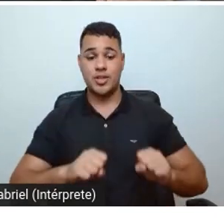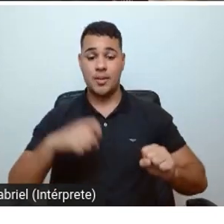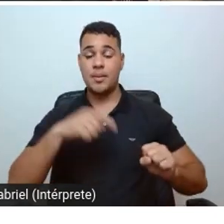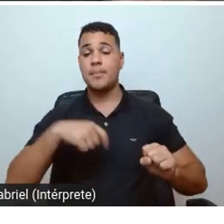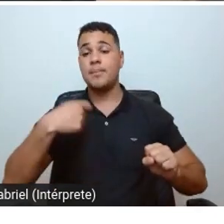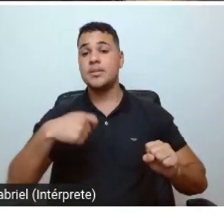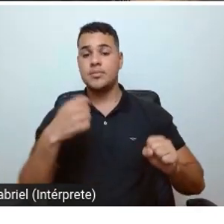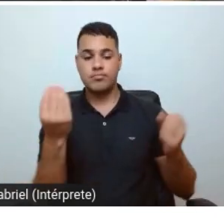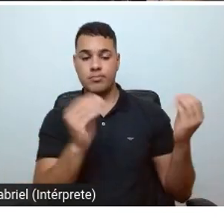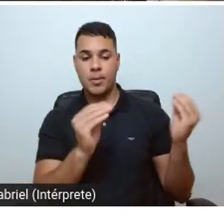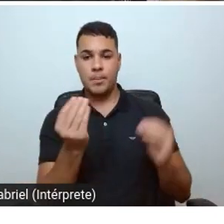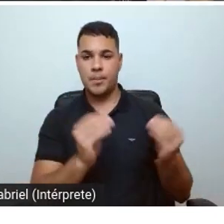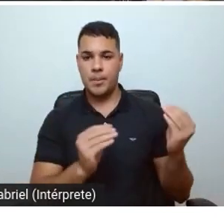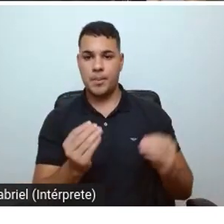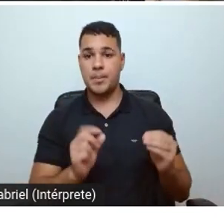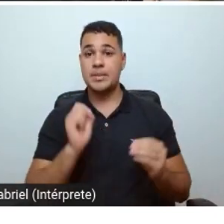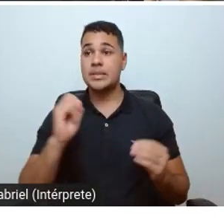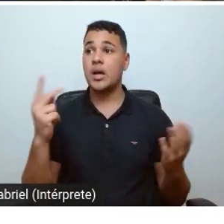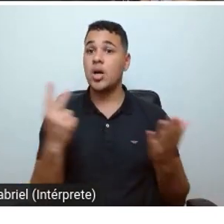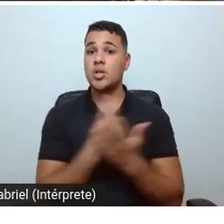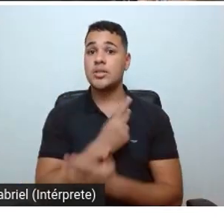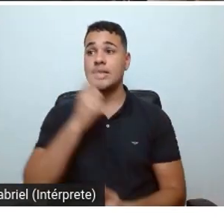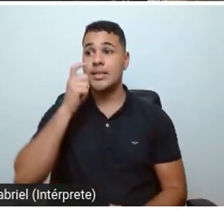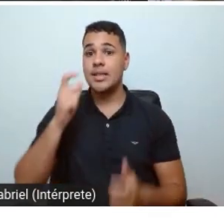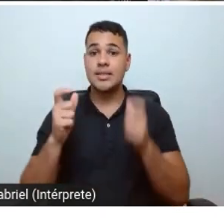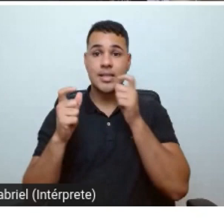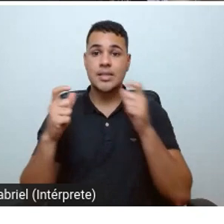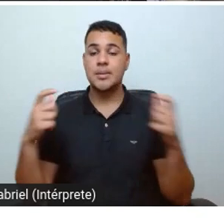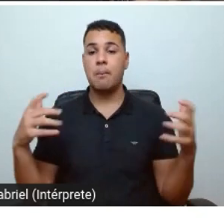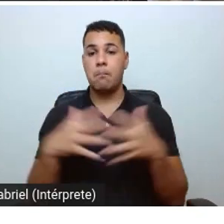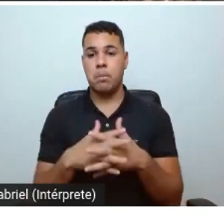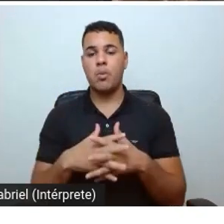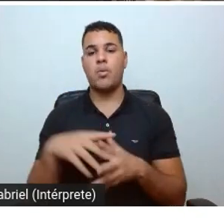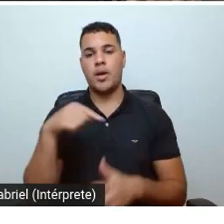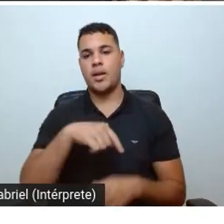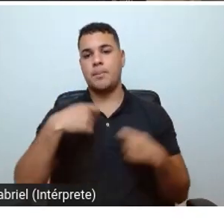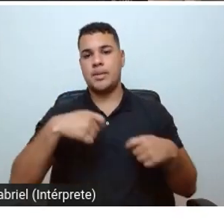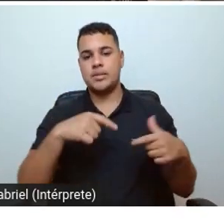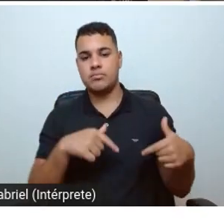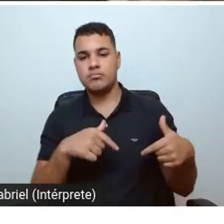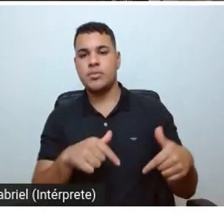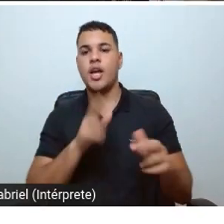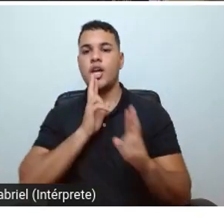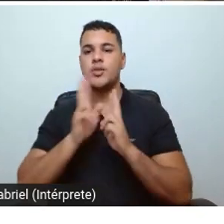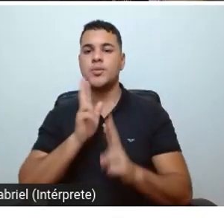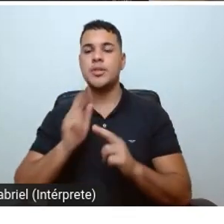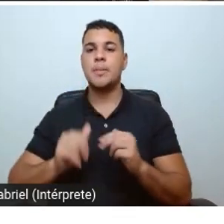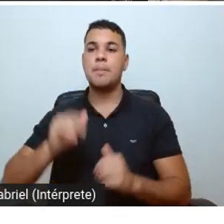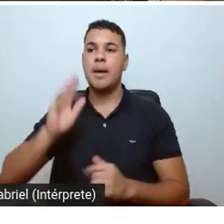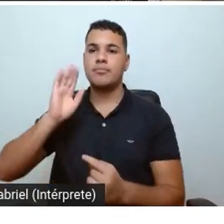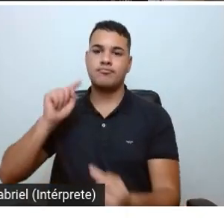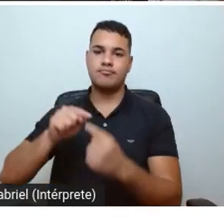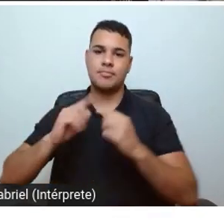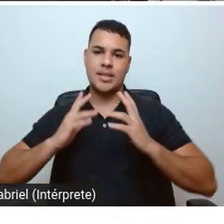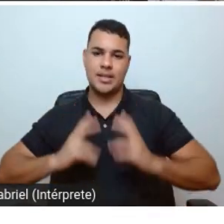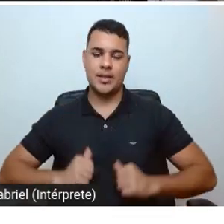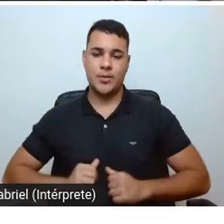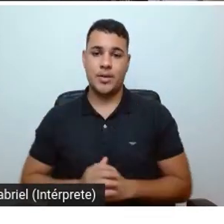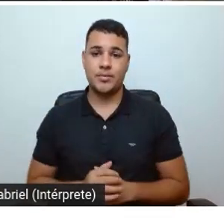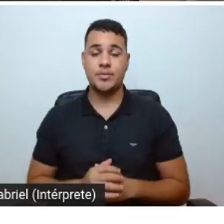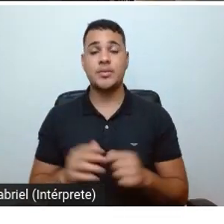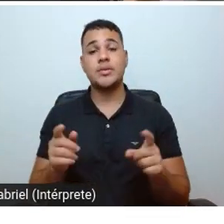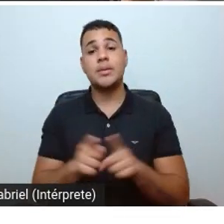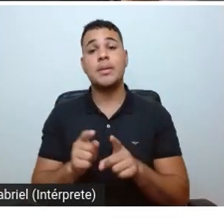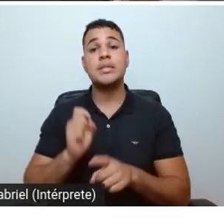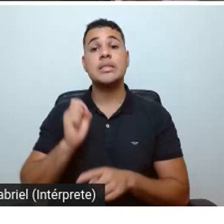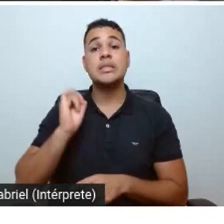intenções, tá? E aí, claro, entra a experiência do curador, e como fazer esse treinamento para que ela passe quando tiver